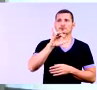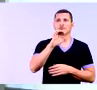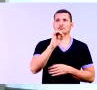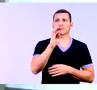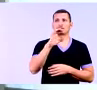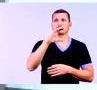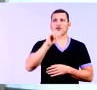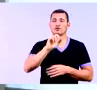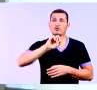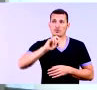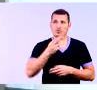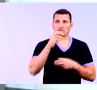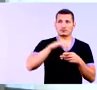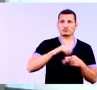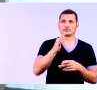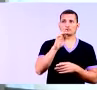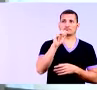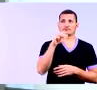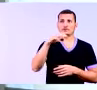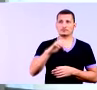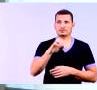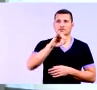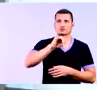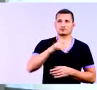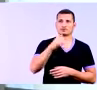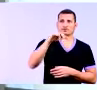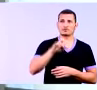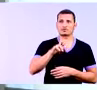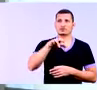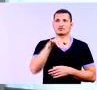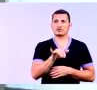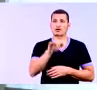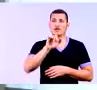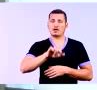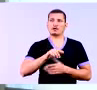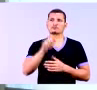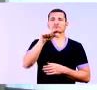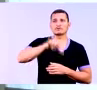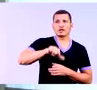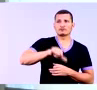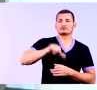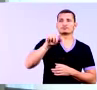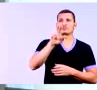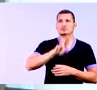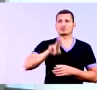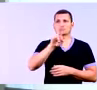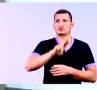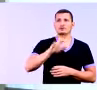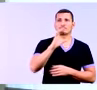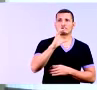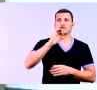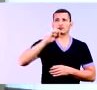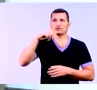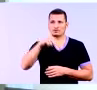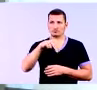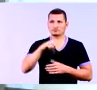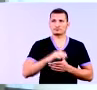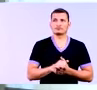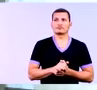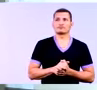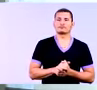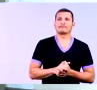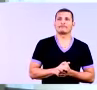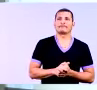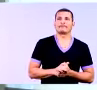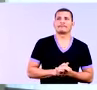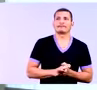jQuery. Então, essa é a desvantagem de se utilizar um CDN. Para responder